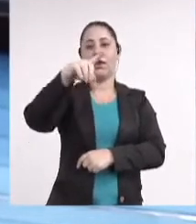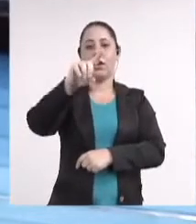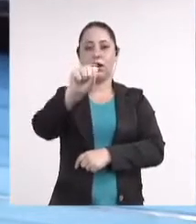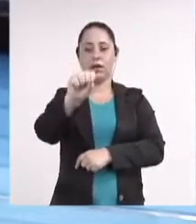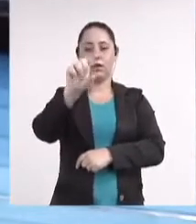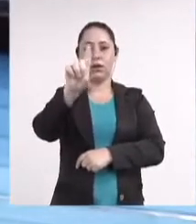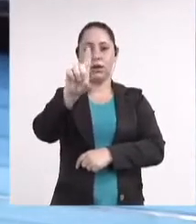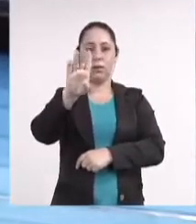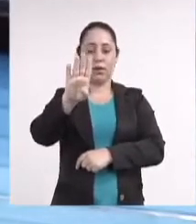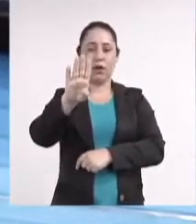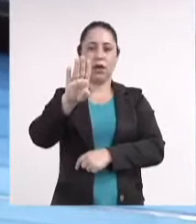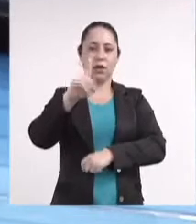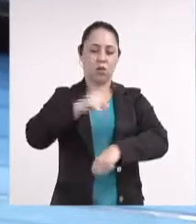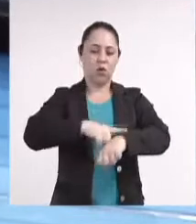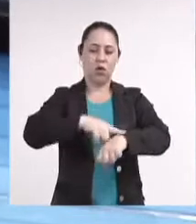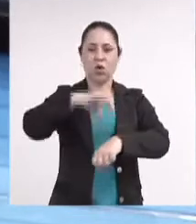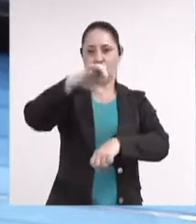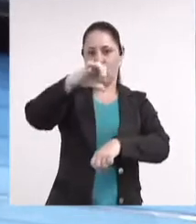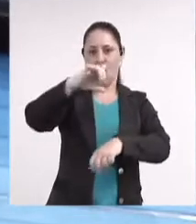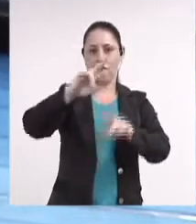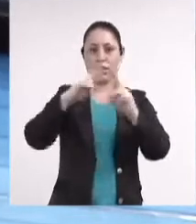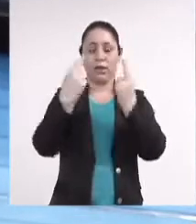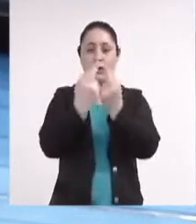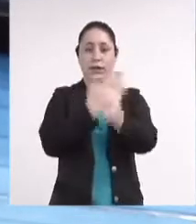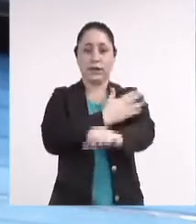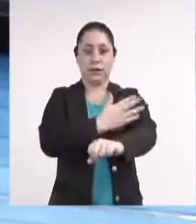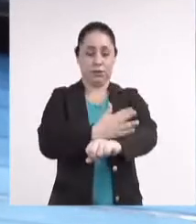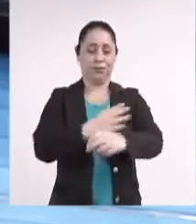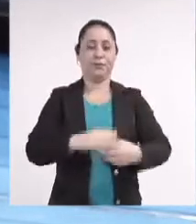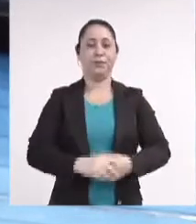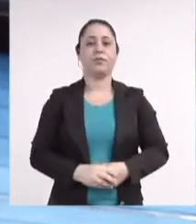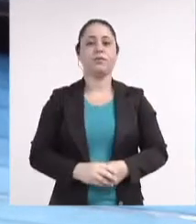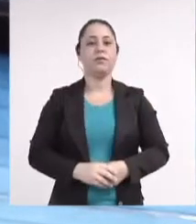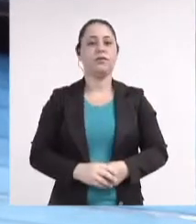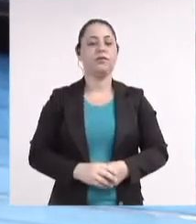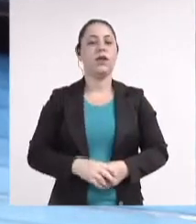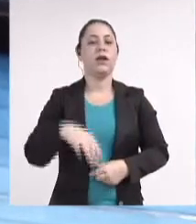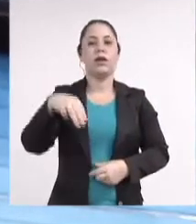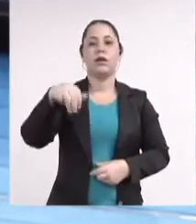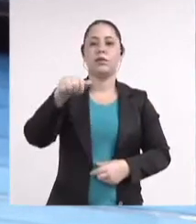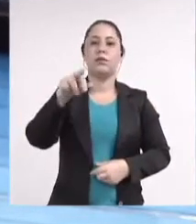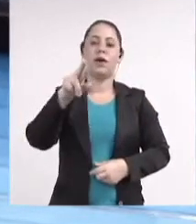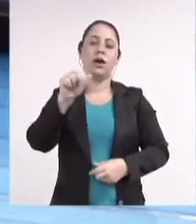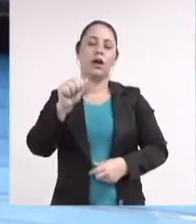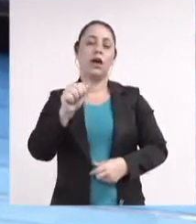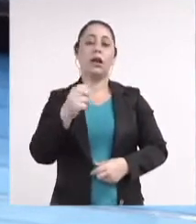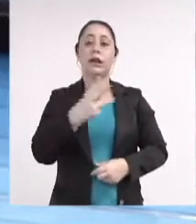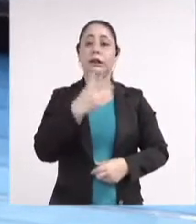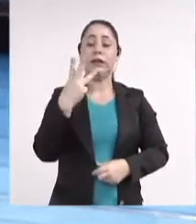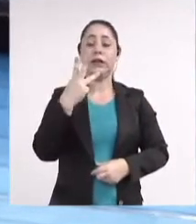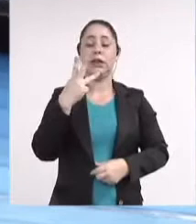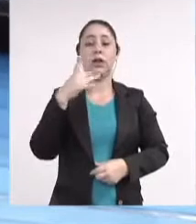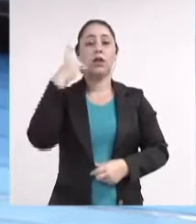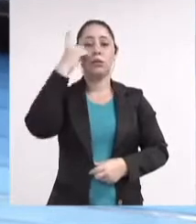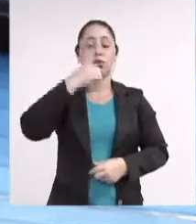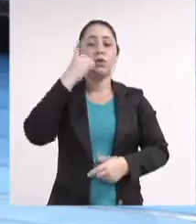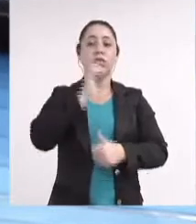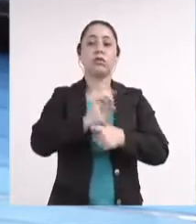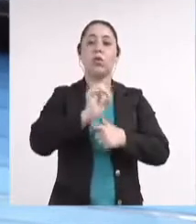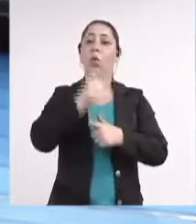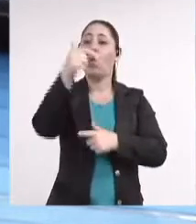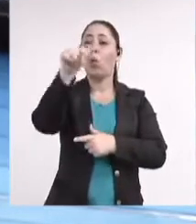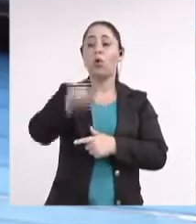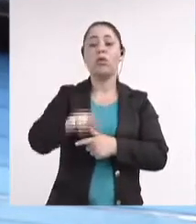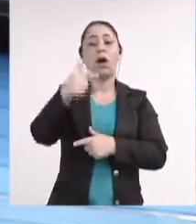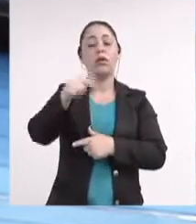das 9 da manhã, durante a sessão ordinária. Vale ressaltar que Mara vai exercer pela terceira vez o cargo de deputada estadual.